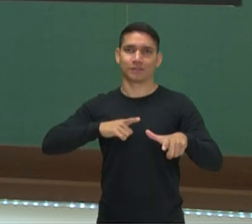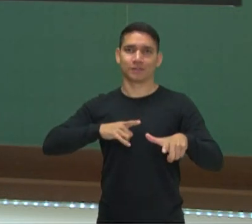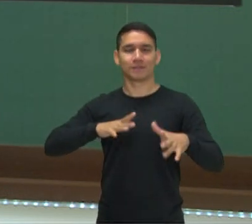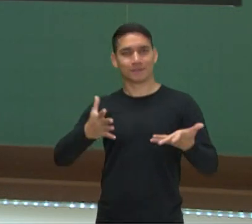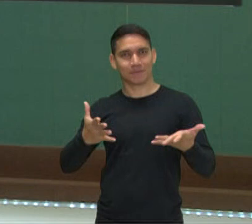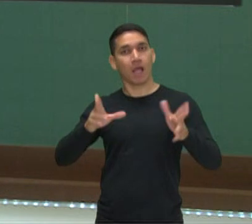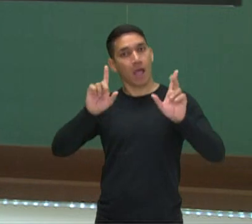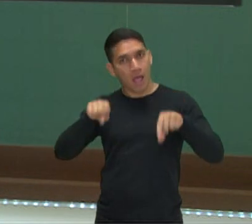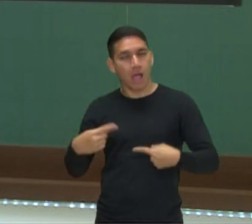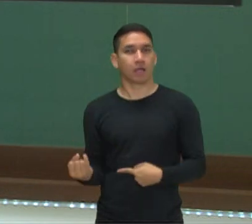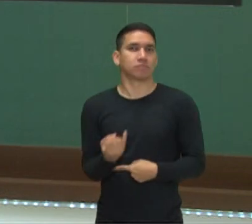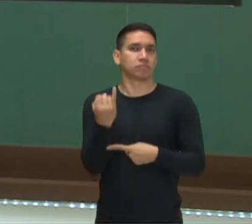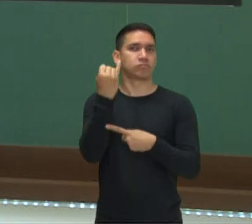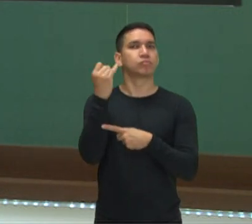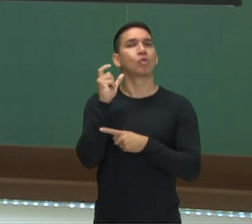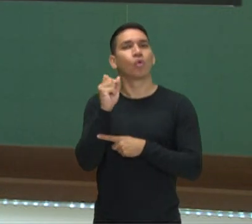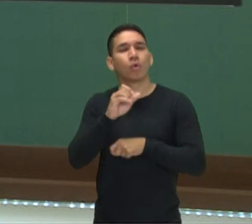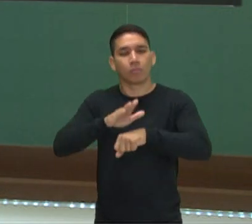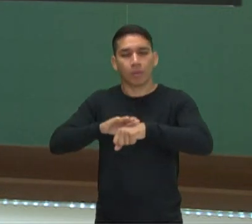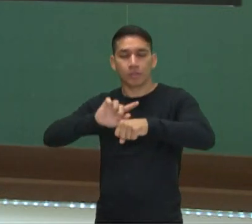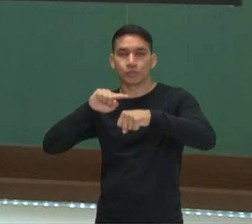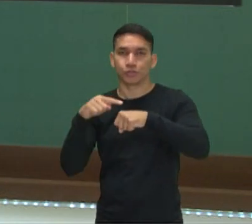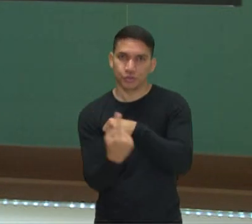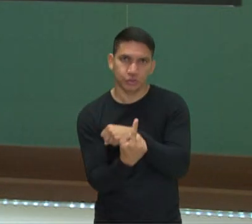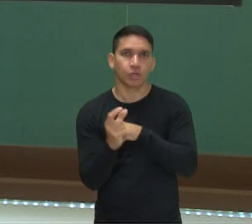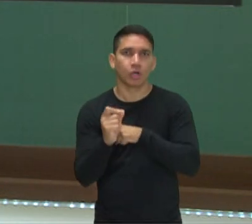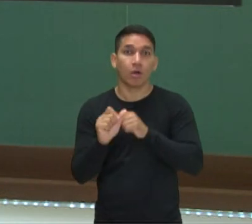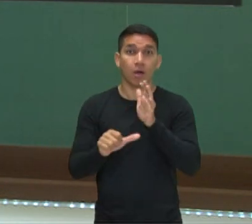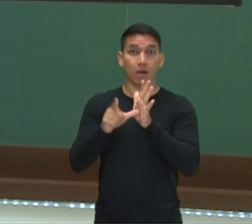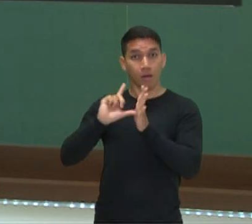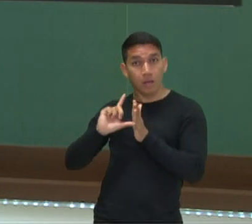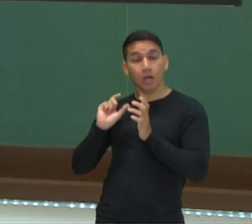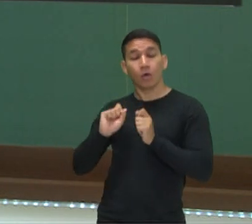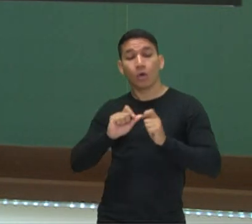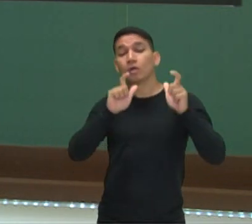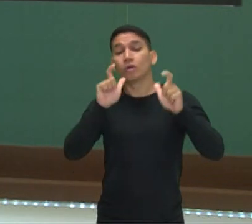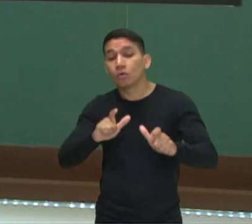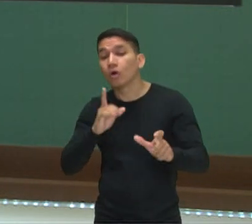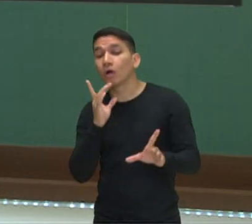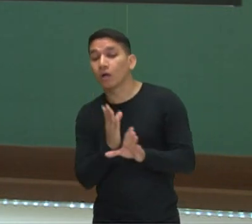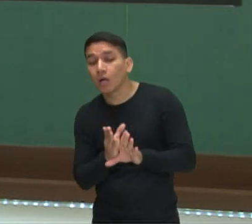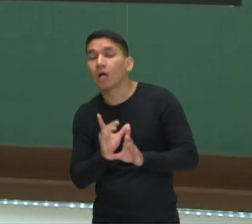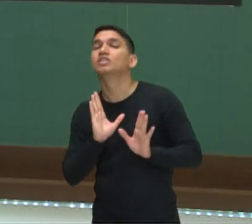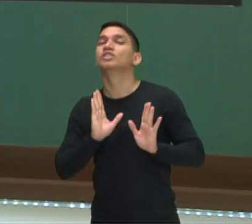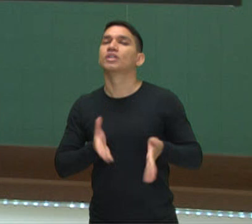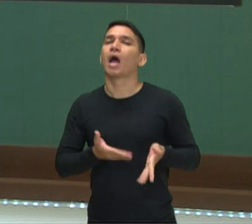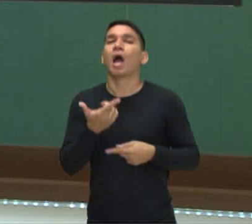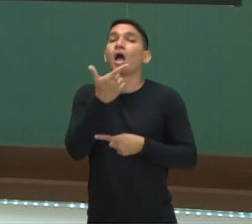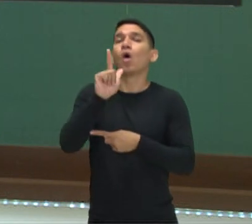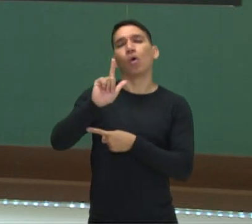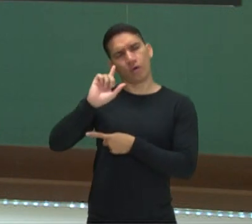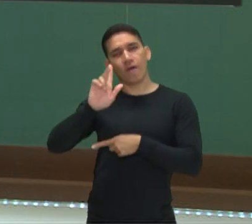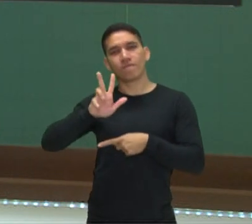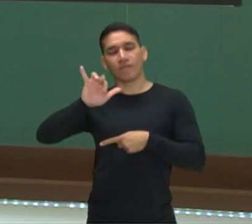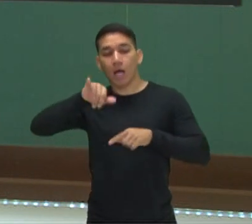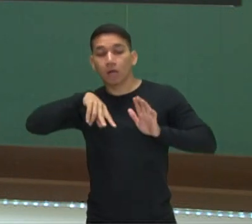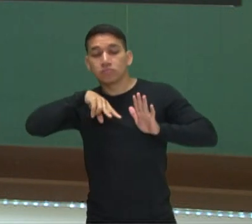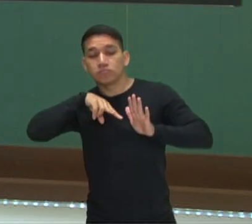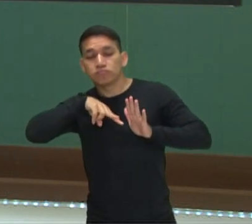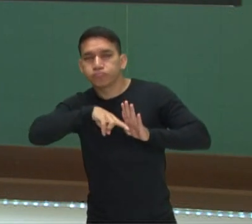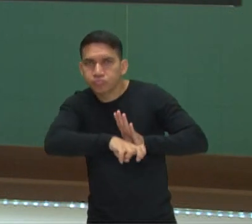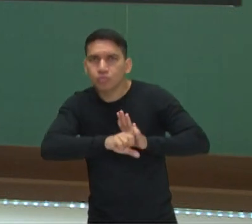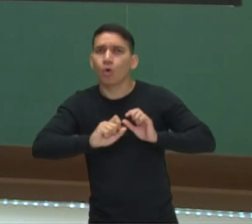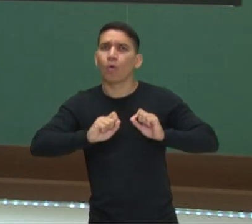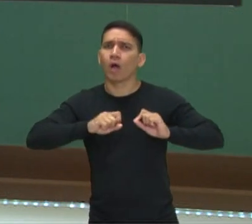É importantíssimo em geografia, primeiro eu localizo, depois eu vou conhecer as outras características. Porque não